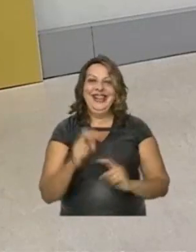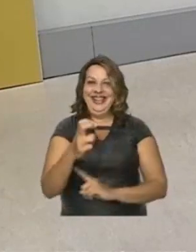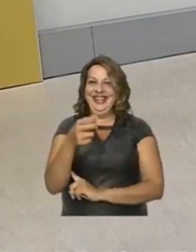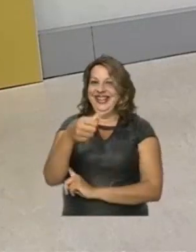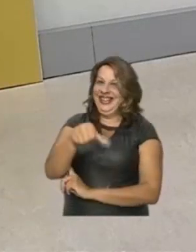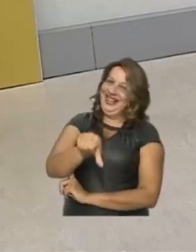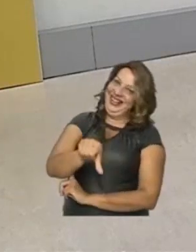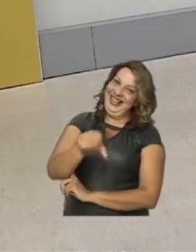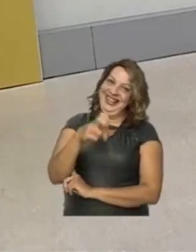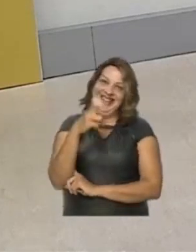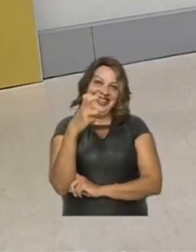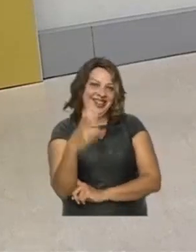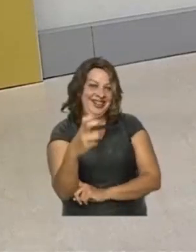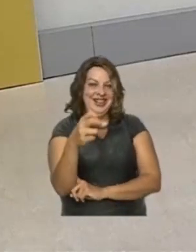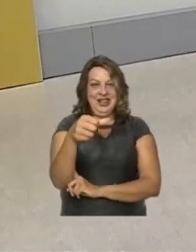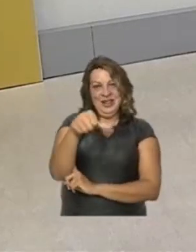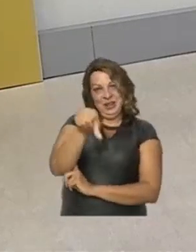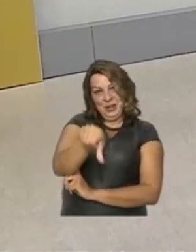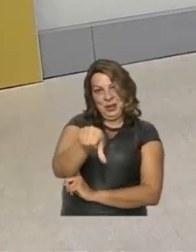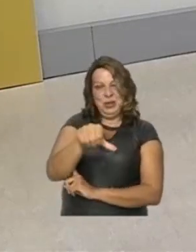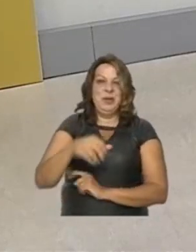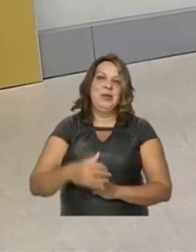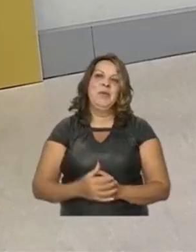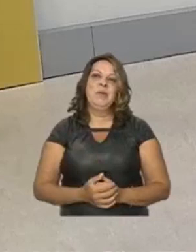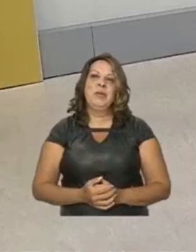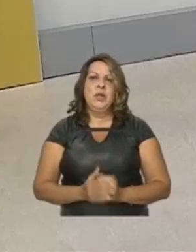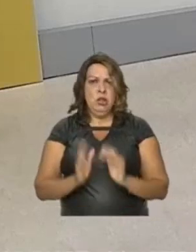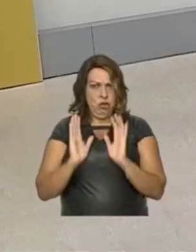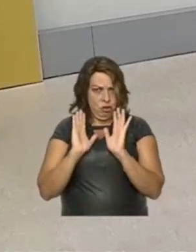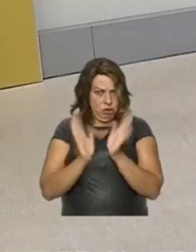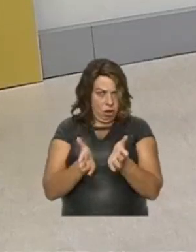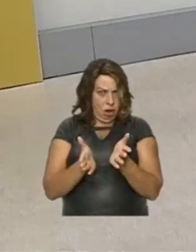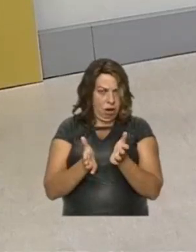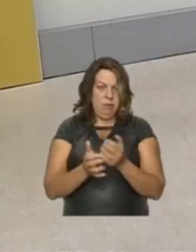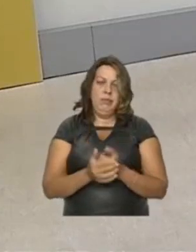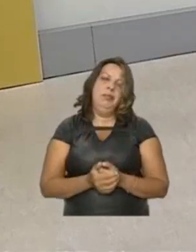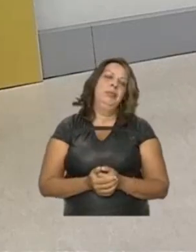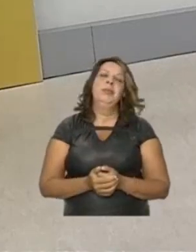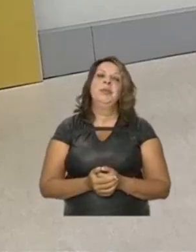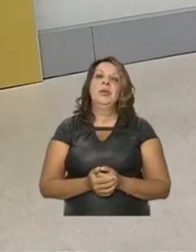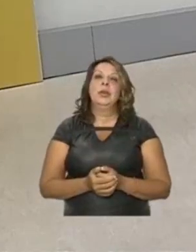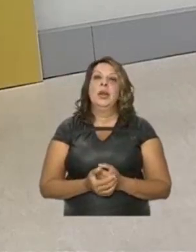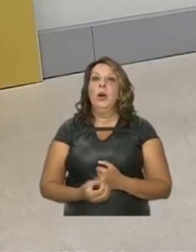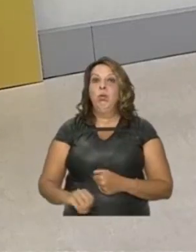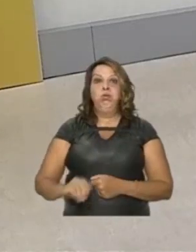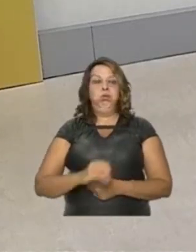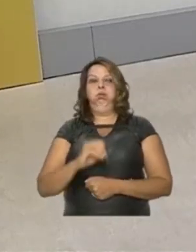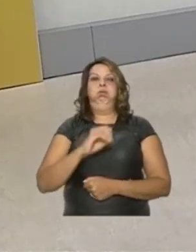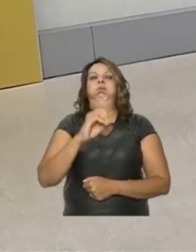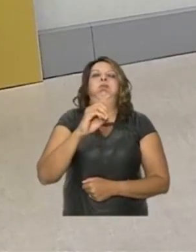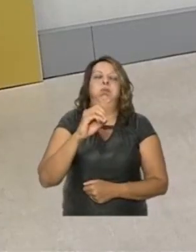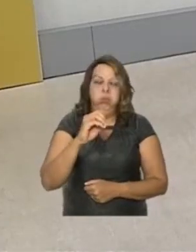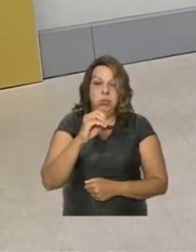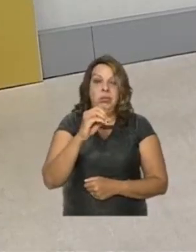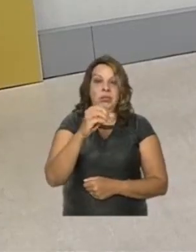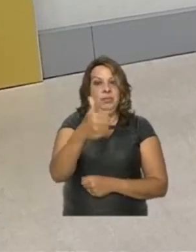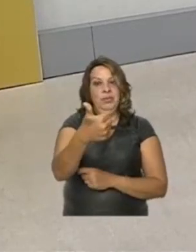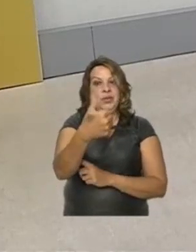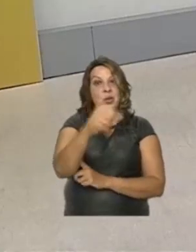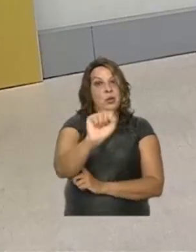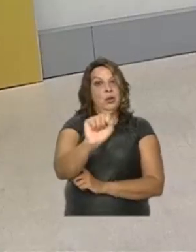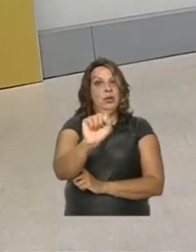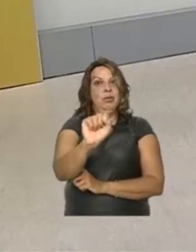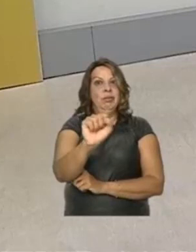59, 59, marque aí o 59, já marcou 59, subindo mais uma bolinha, 18,